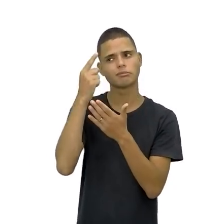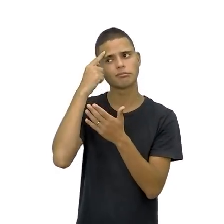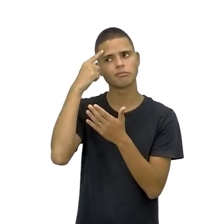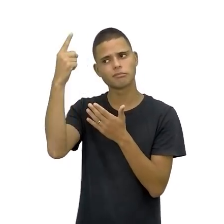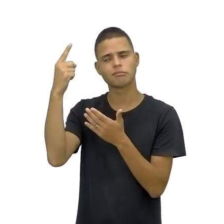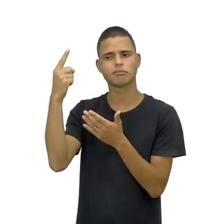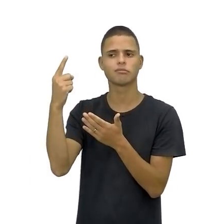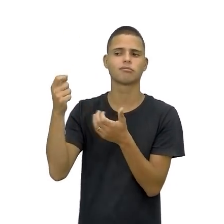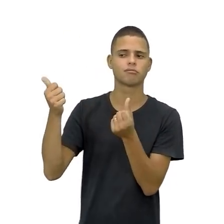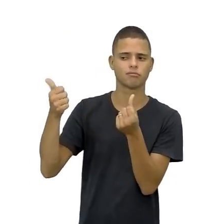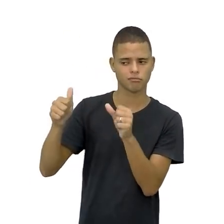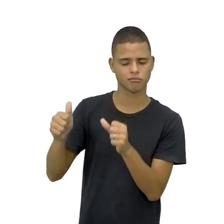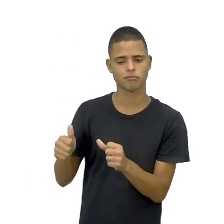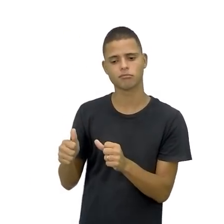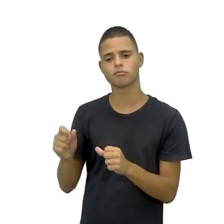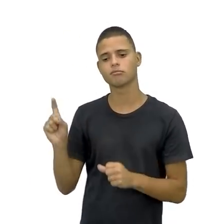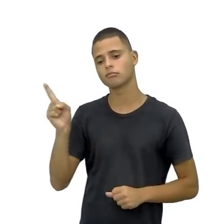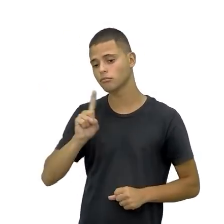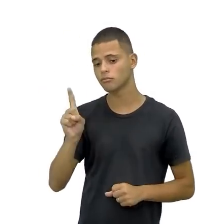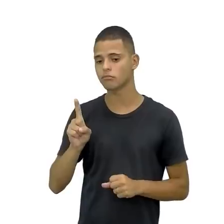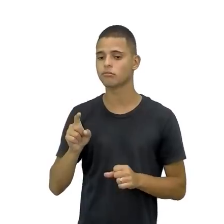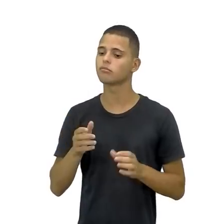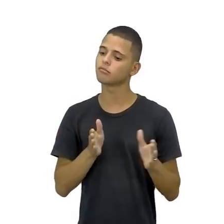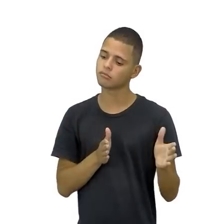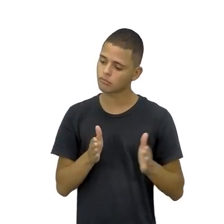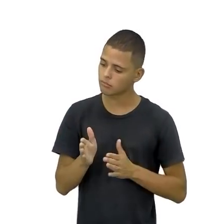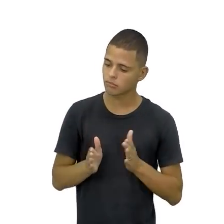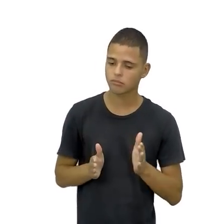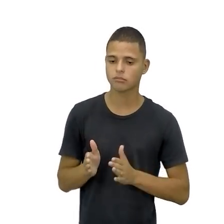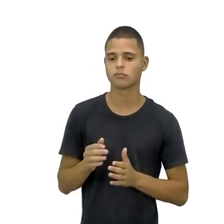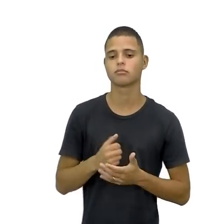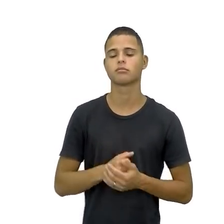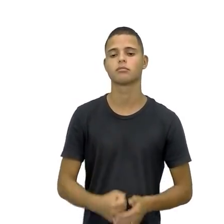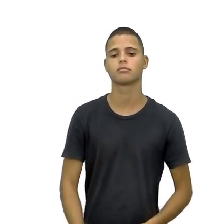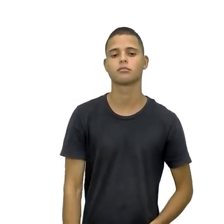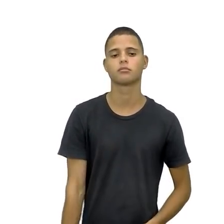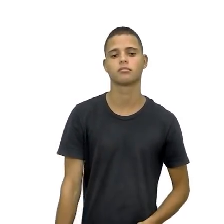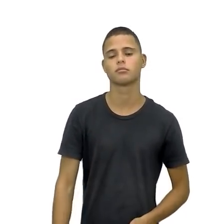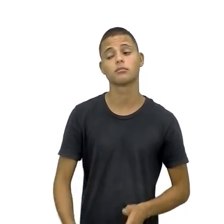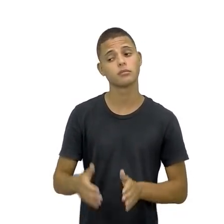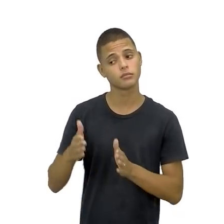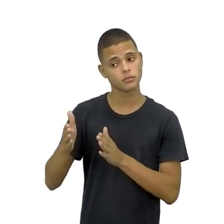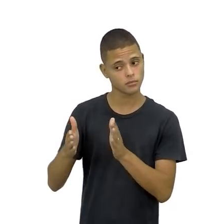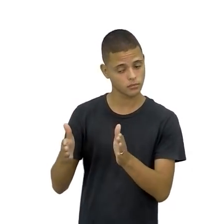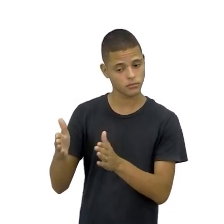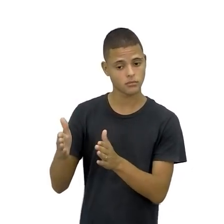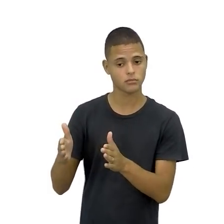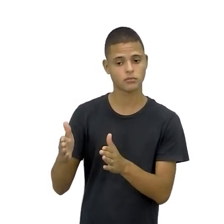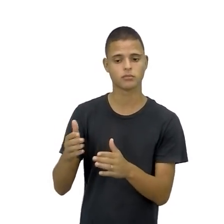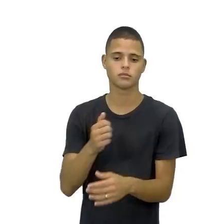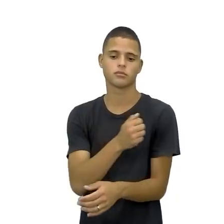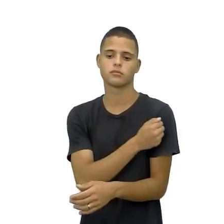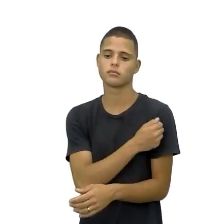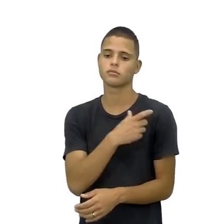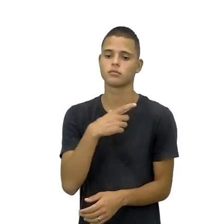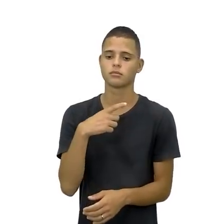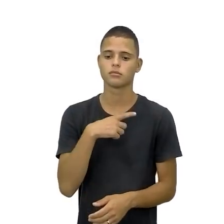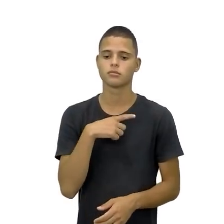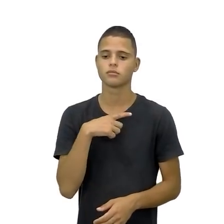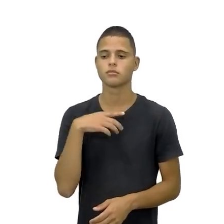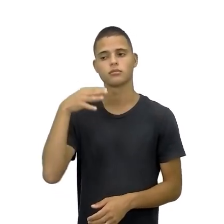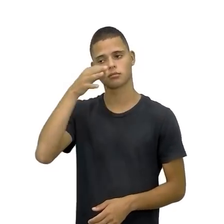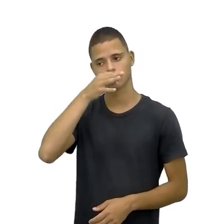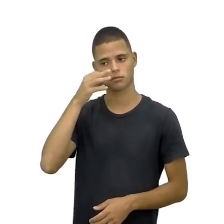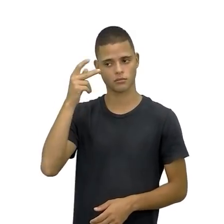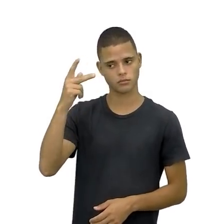daqui a pouquinho, né? Mas é o momento em que o estudante, né, tem ali o momento de ter voz e de